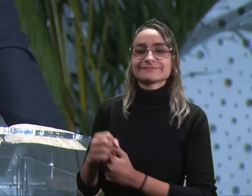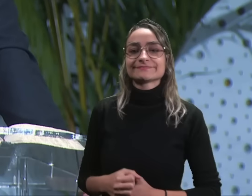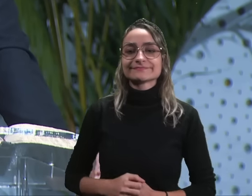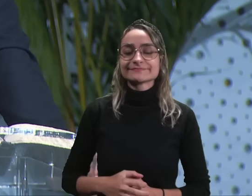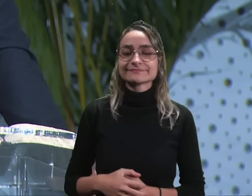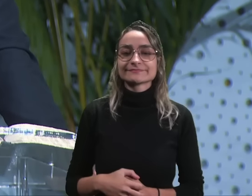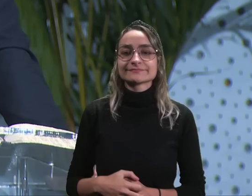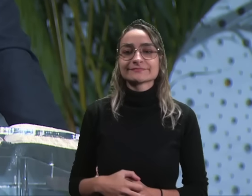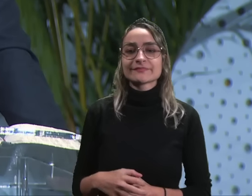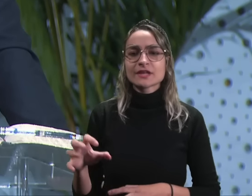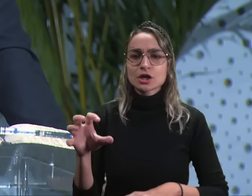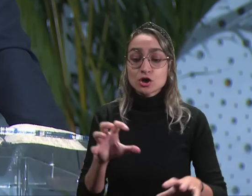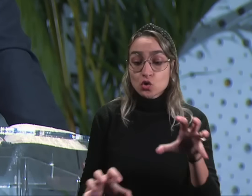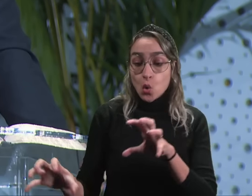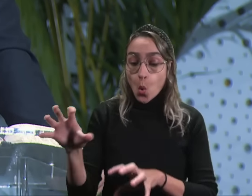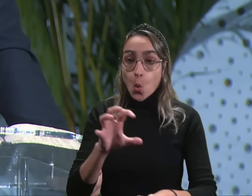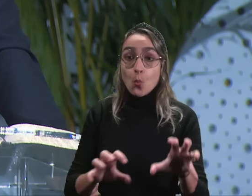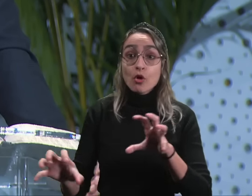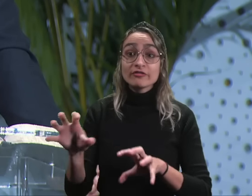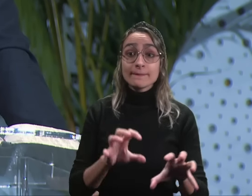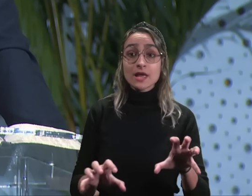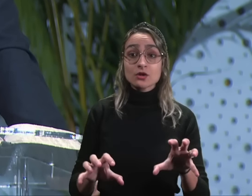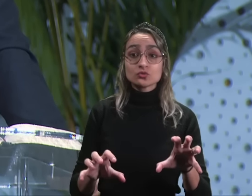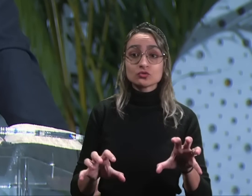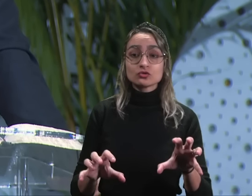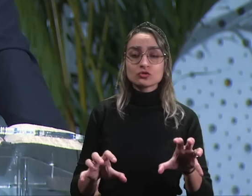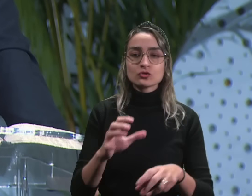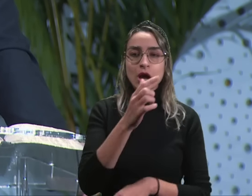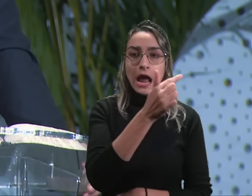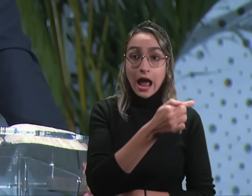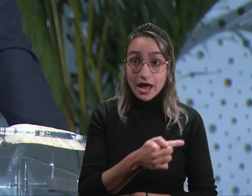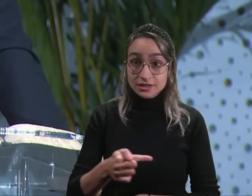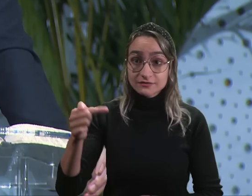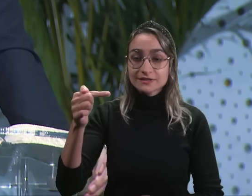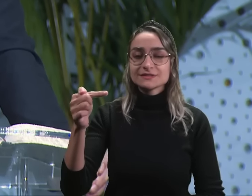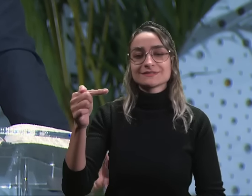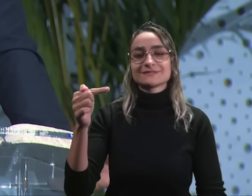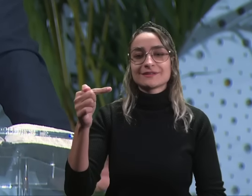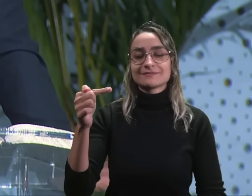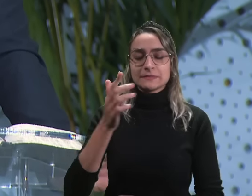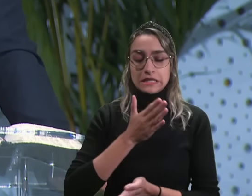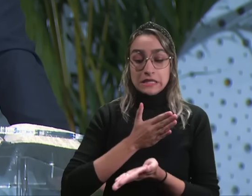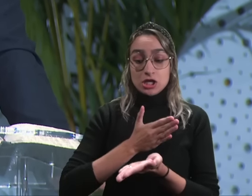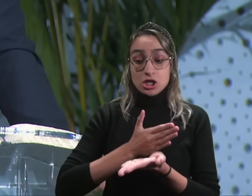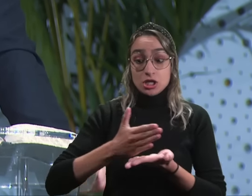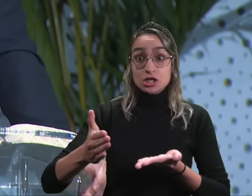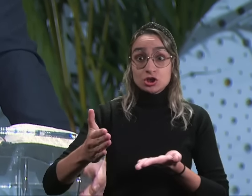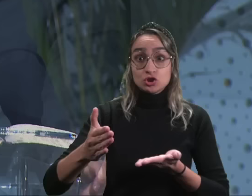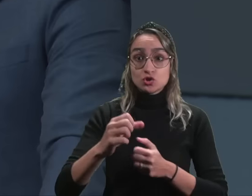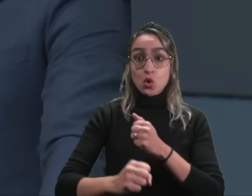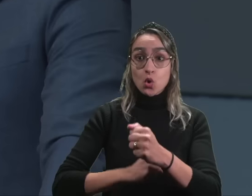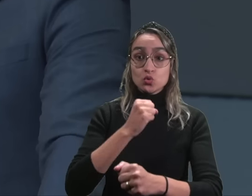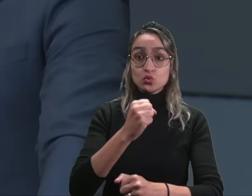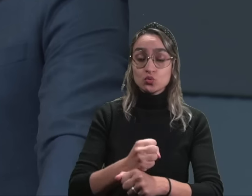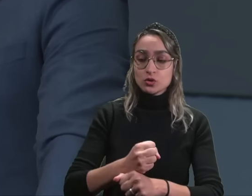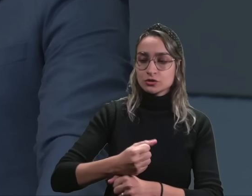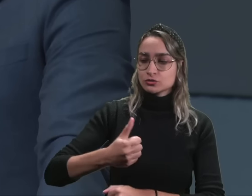movimento Adventista que teve início na década de